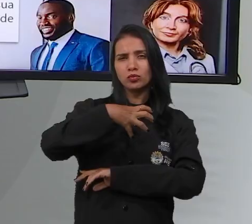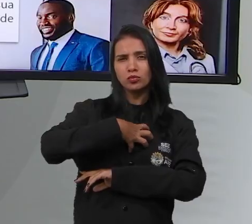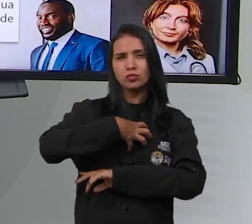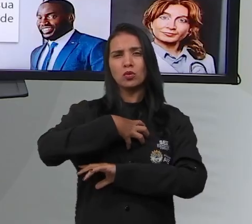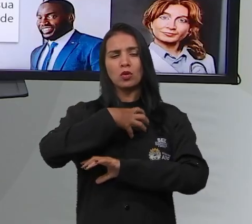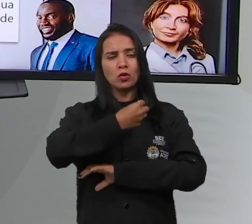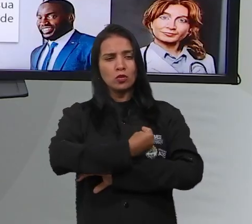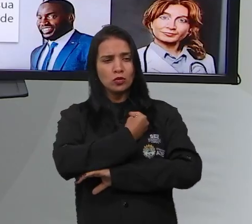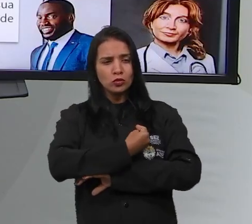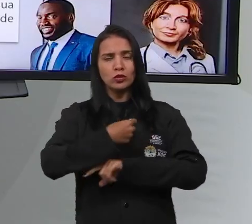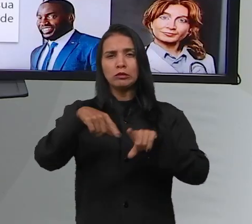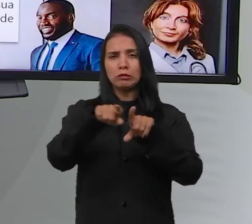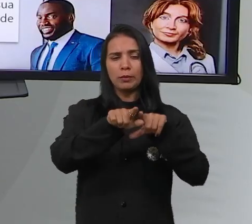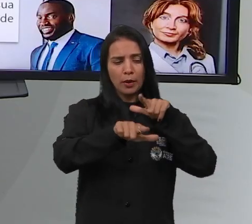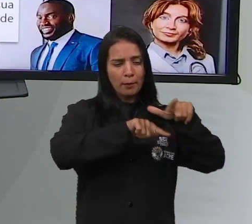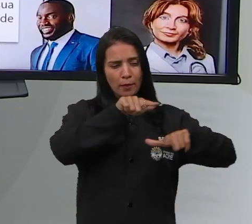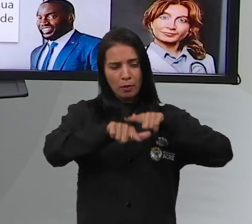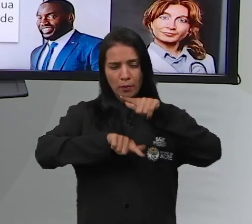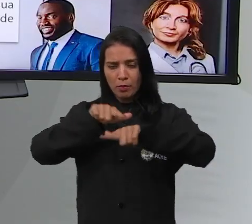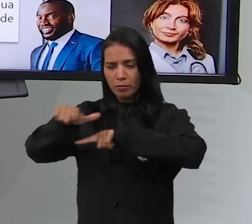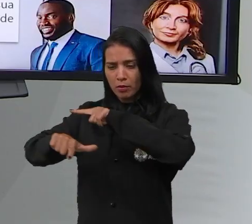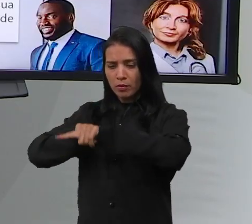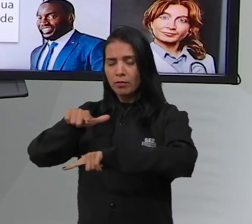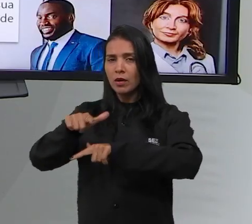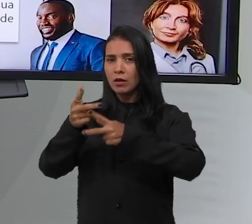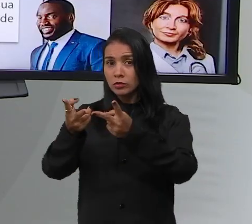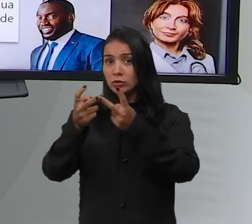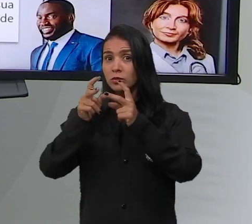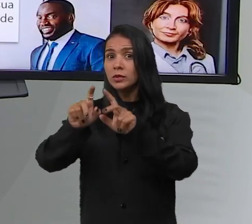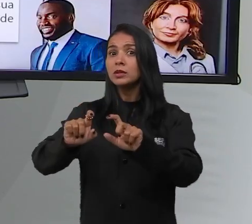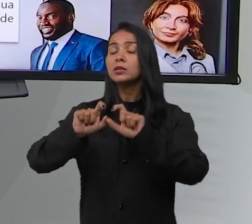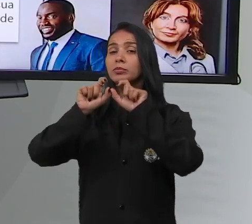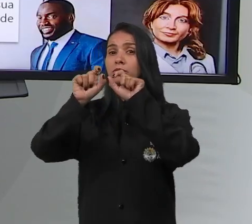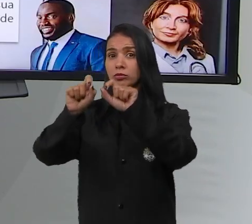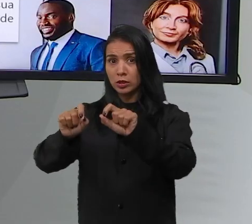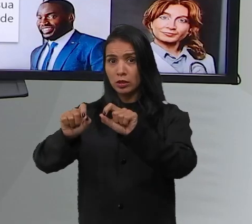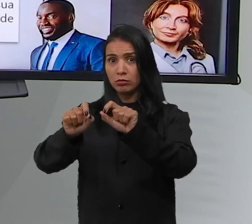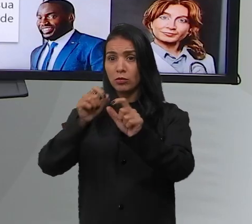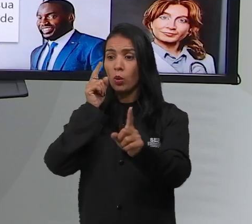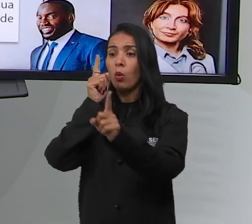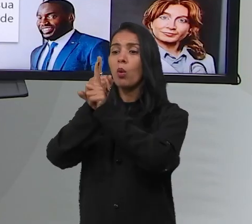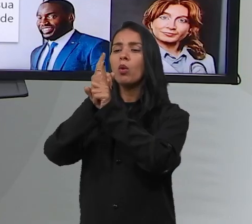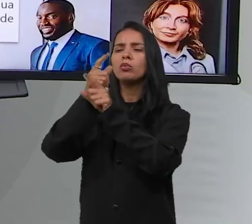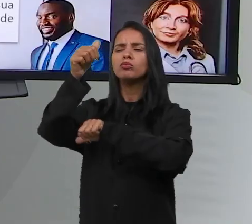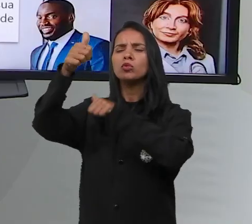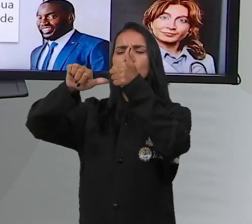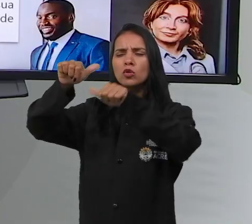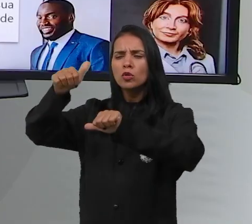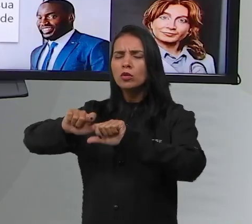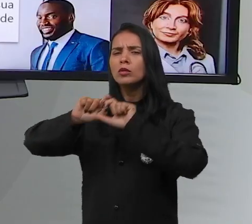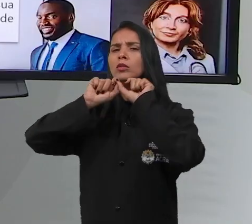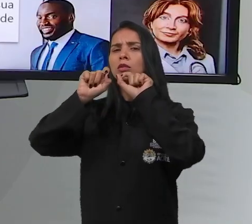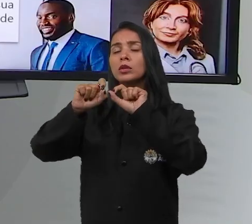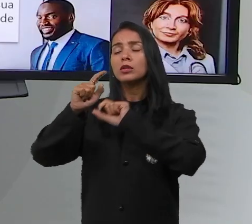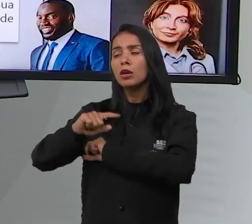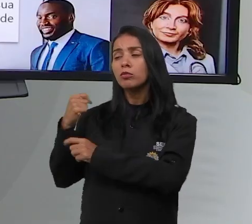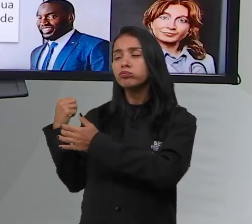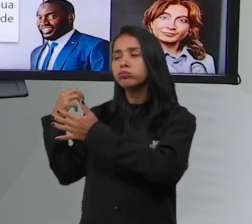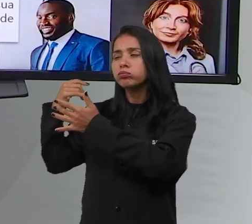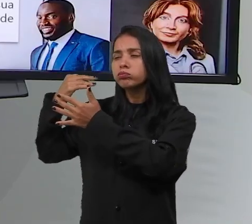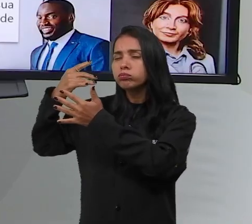modos de produção, o que é que nós vamos conseguir verificar e diagnosticar? Que ao longo do tempo,